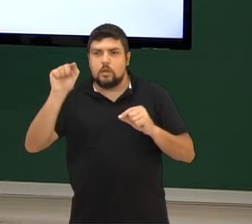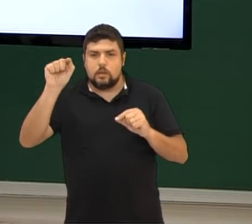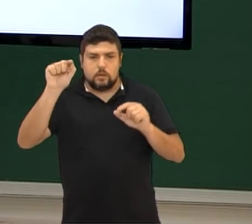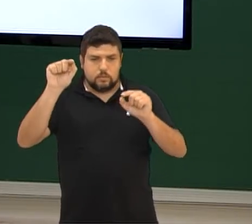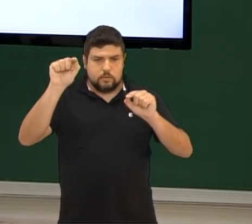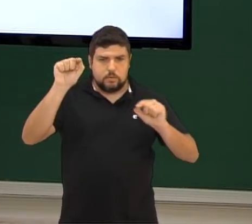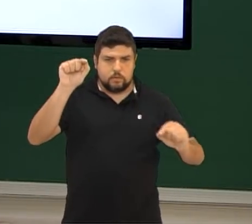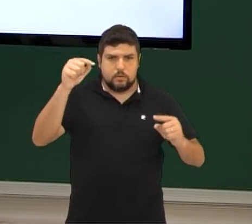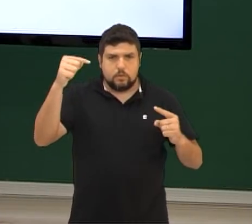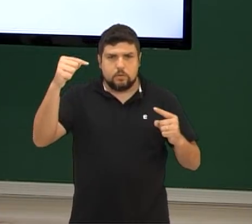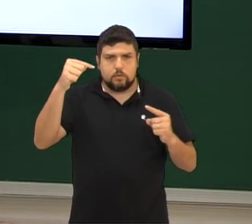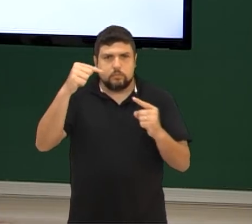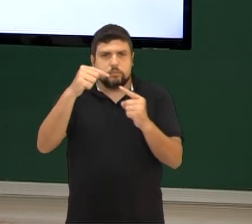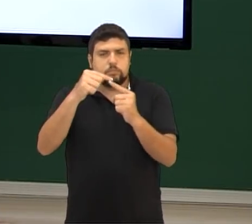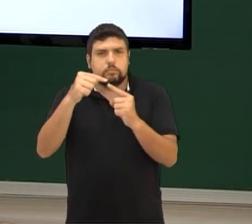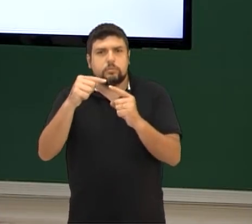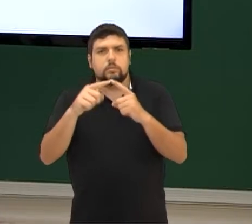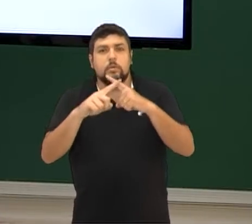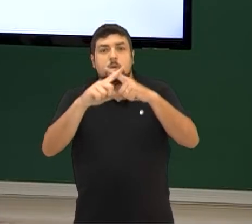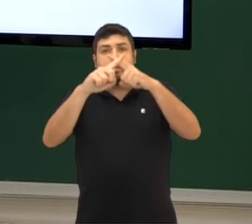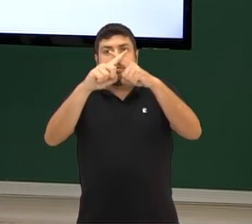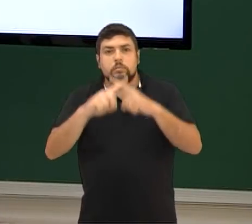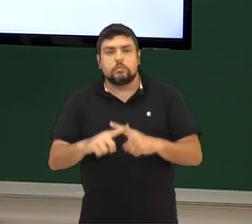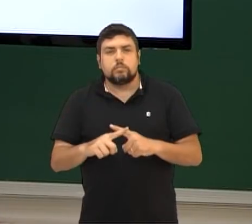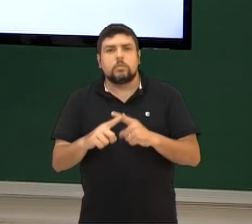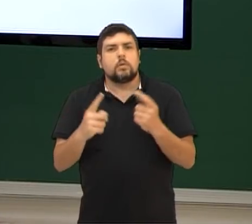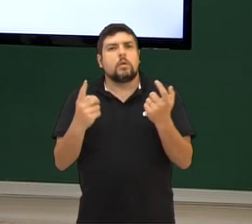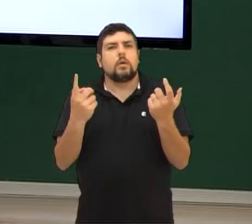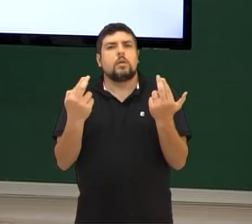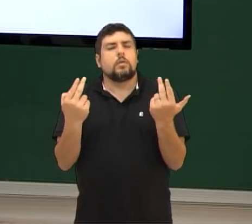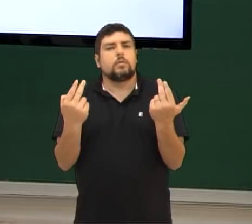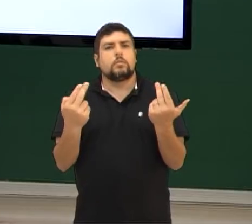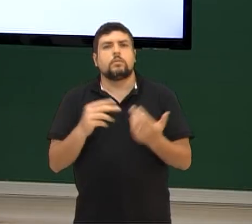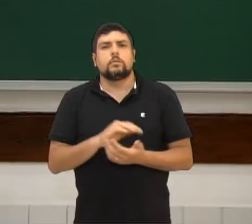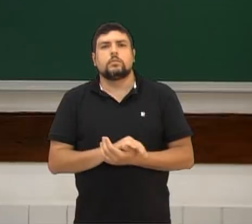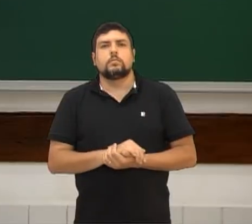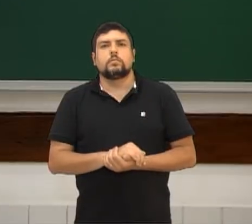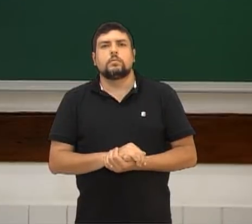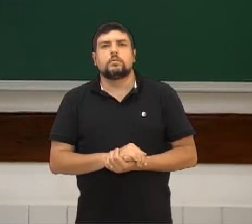extremos é igual ao produto dos meios.